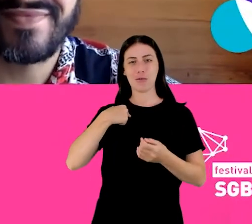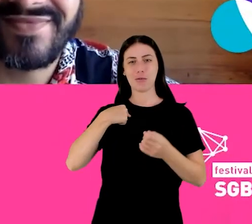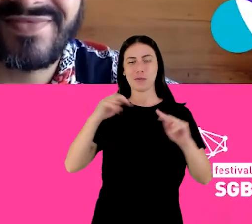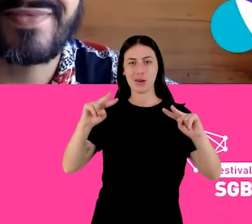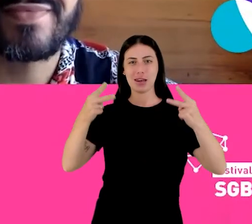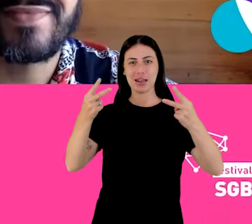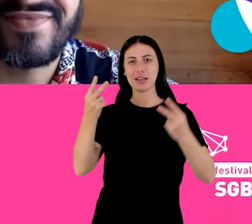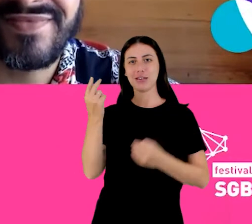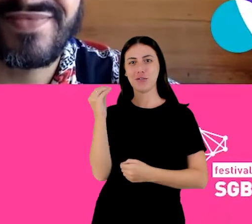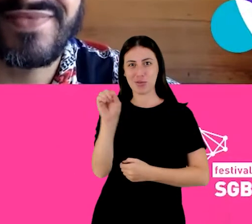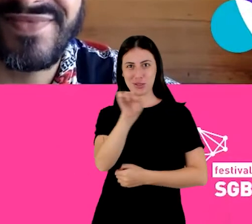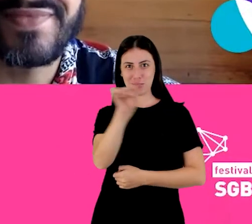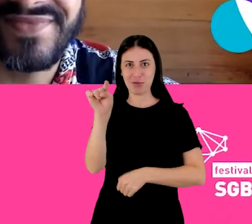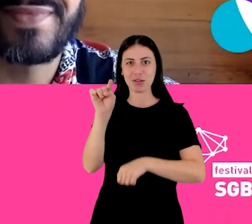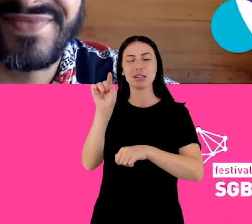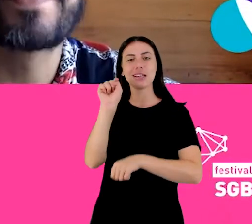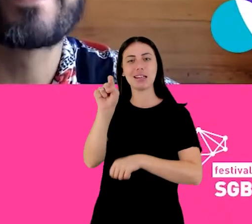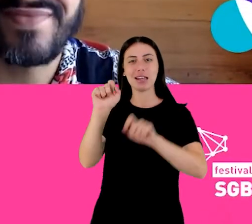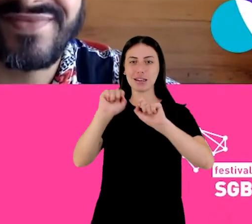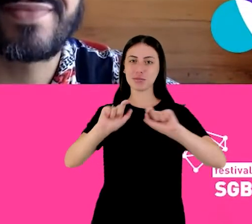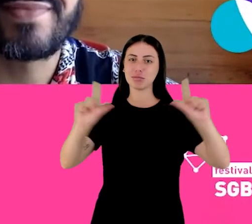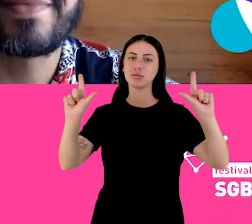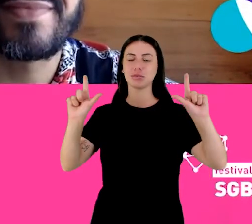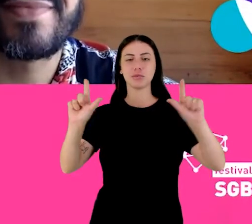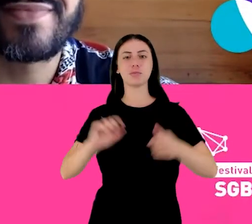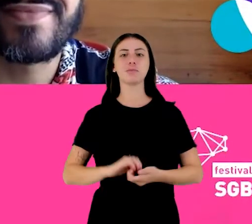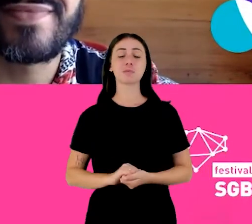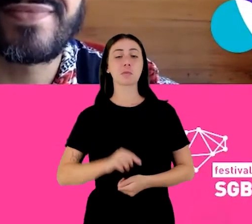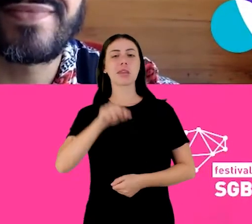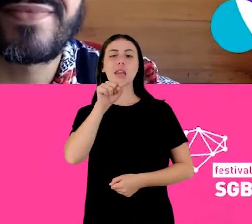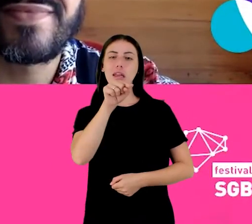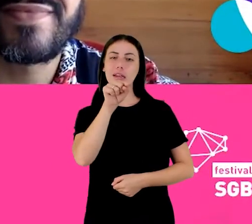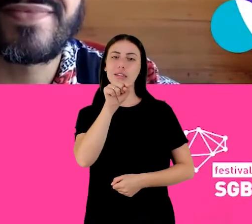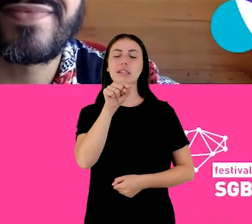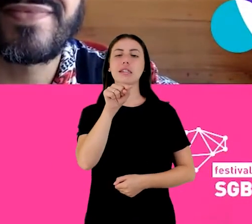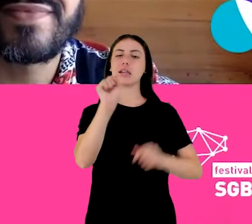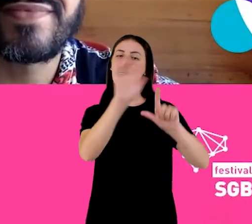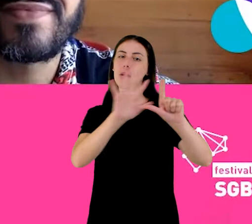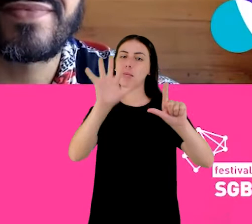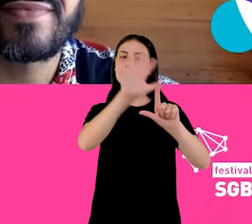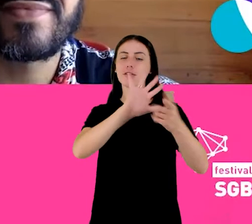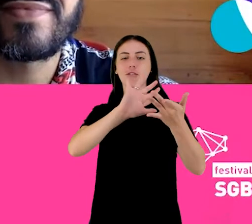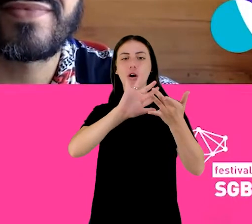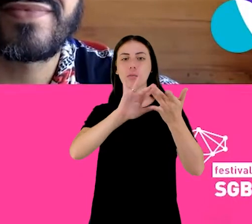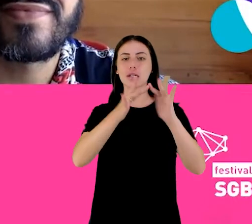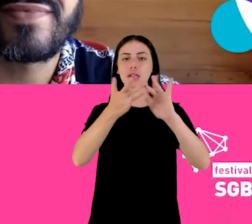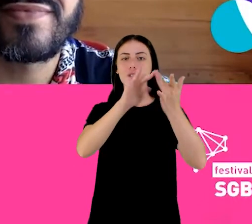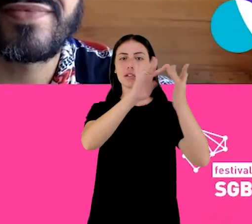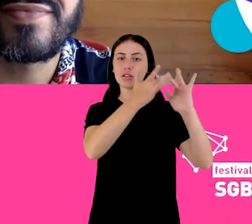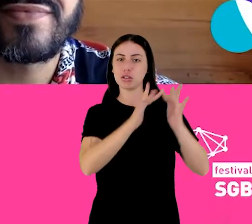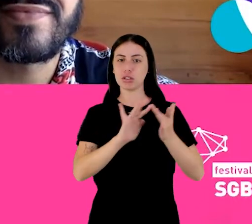o Good Pitch Brasil? E aí depois a gente coloca o link, eu coloco aqui para vocês, que é o seguinte, ele é um programa,